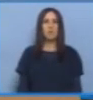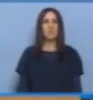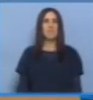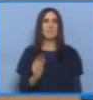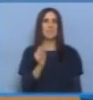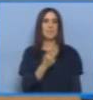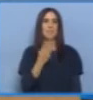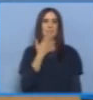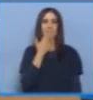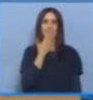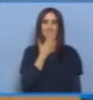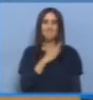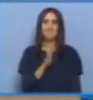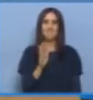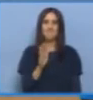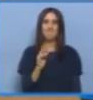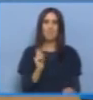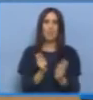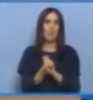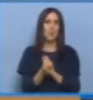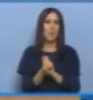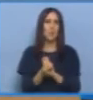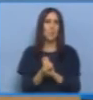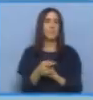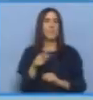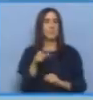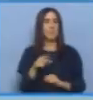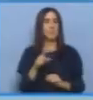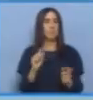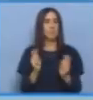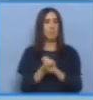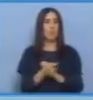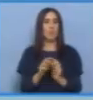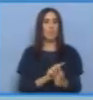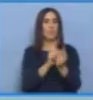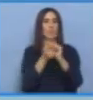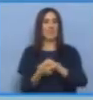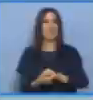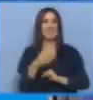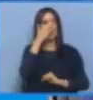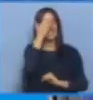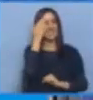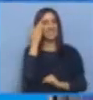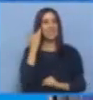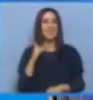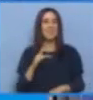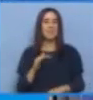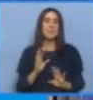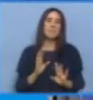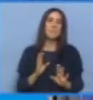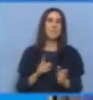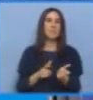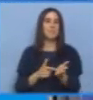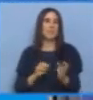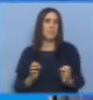meses, felizmente, foi possível essa mudança. E a mudança, ao contrário, é mais difícil. Se bem que não há